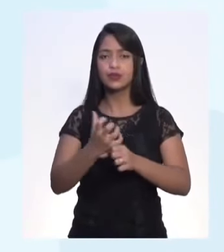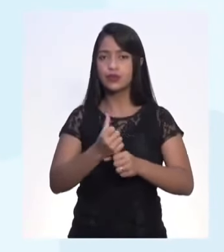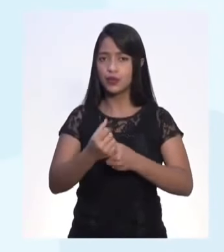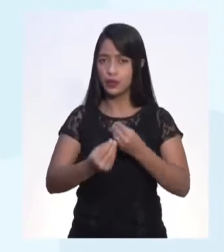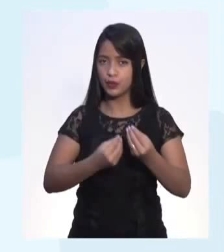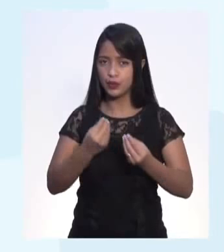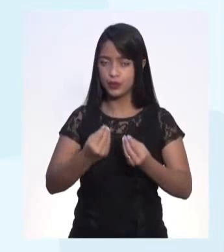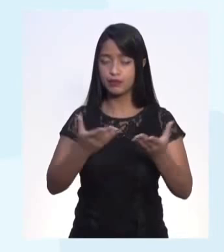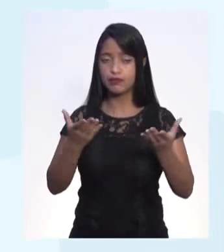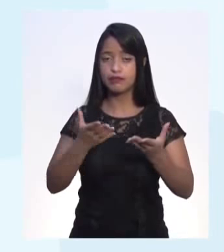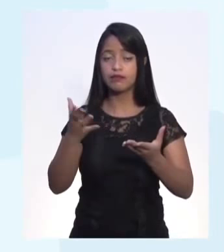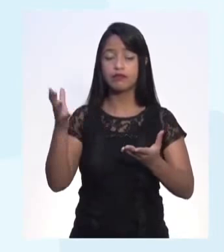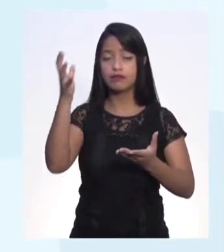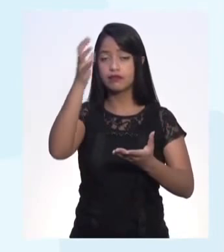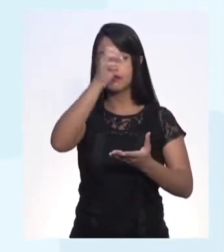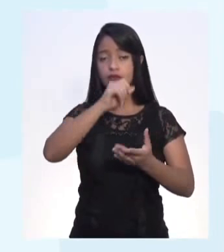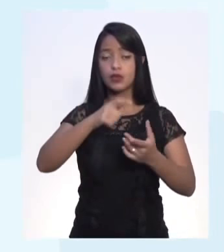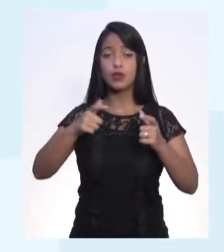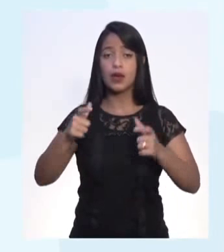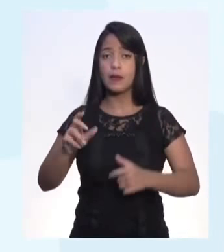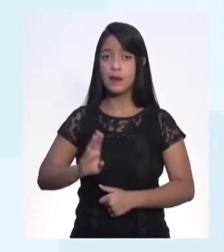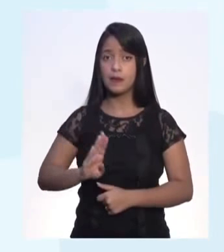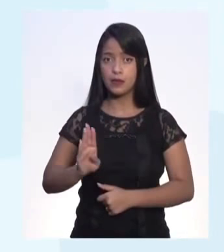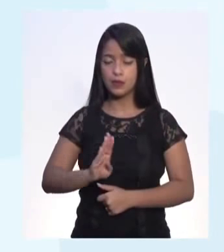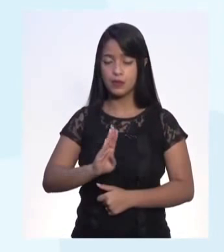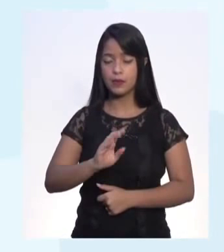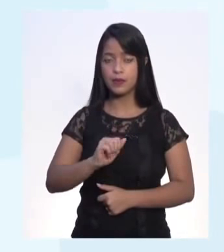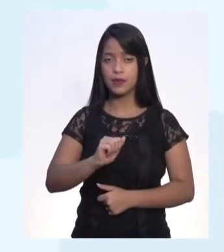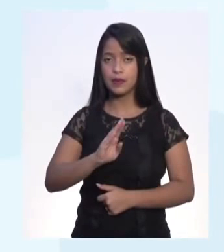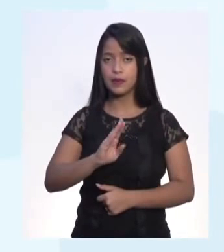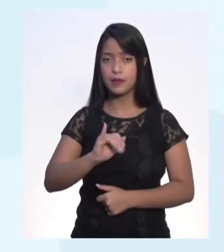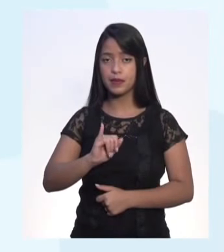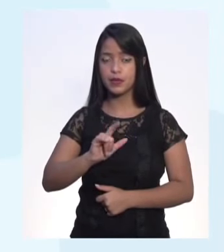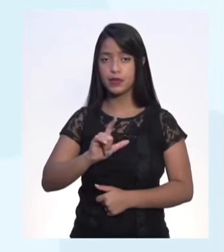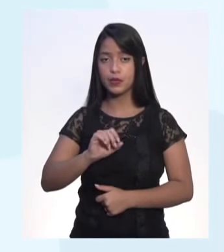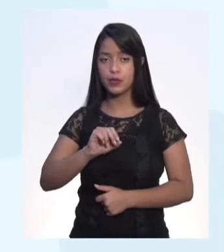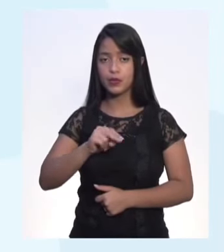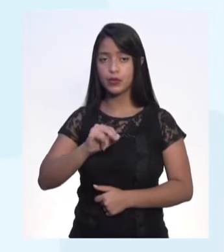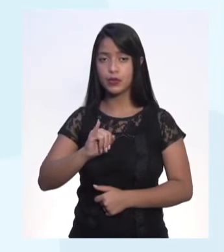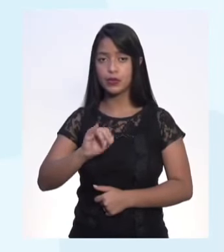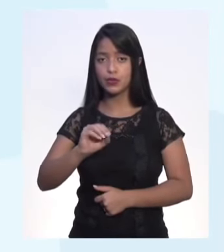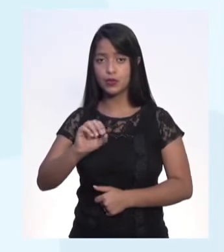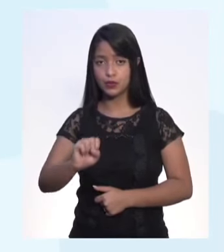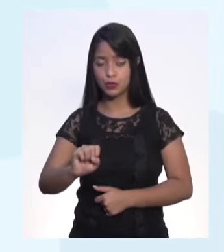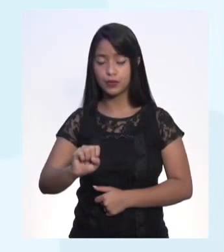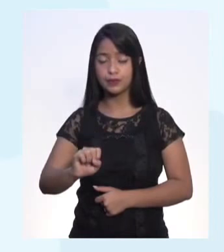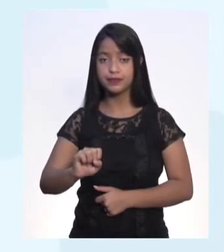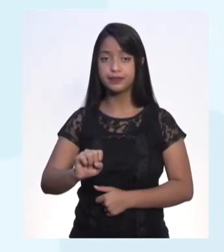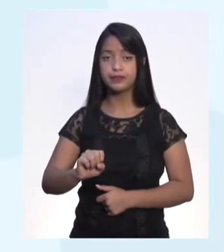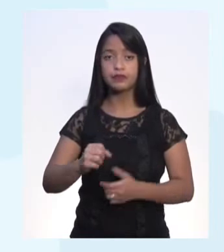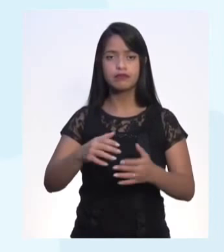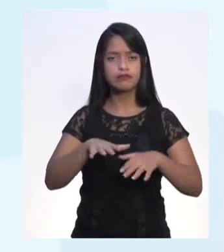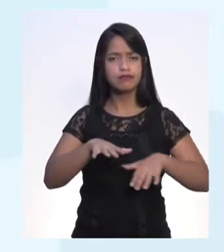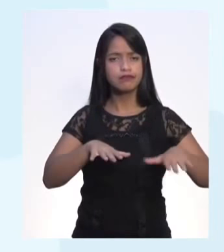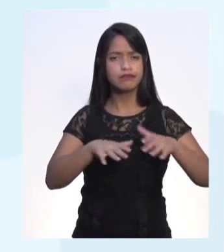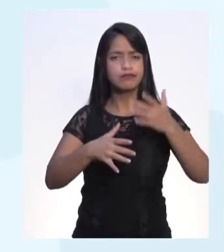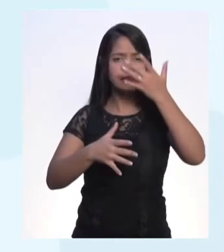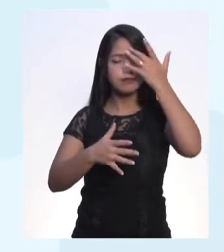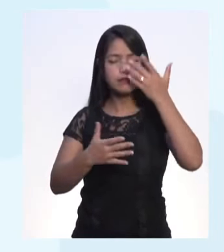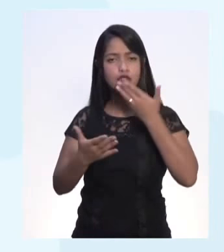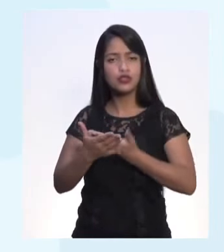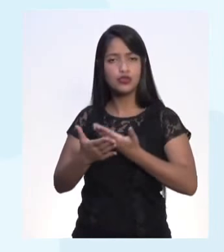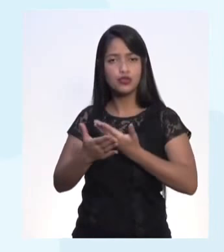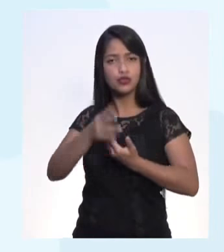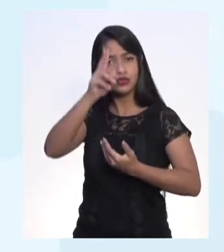tudo bem lá então o que que acontece os babilônios segundo historiadores a Babilônia foi um dos berços da civilizações